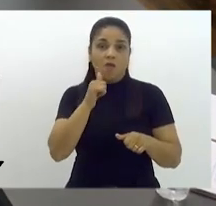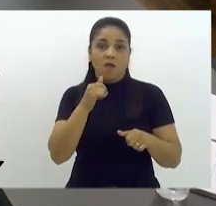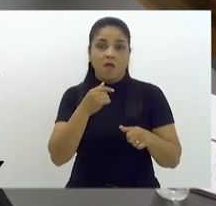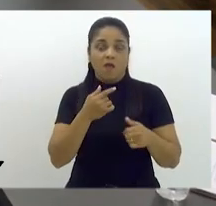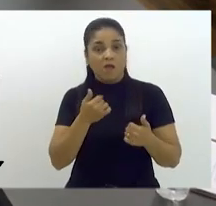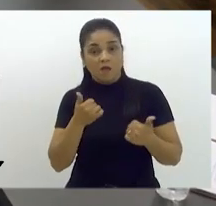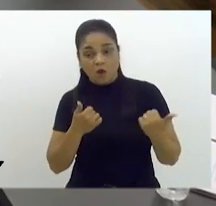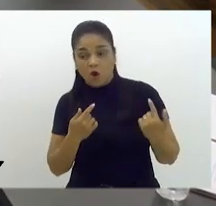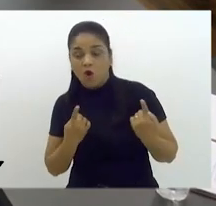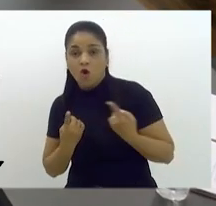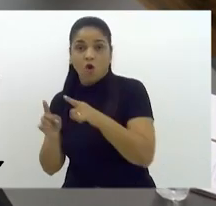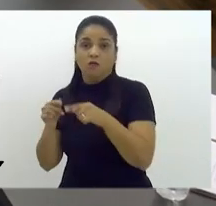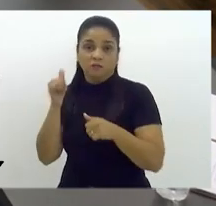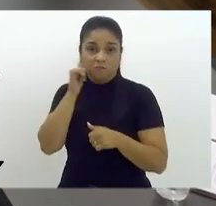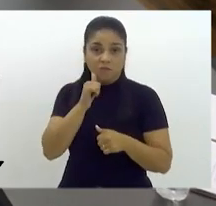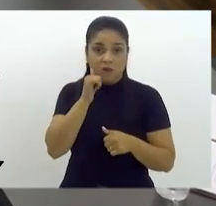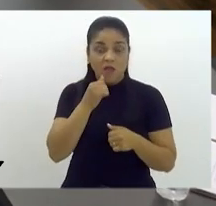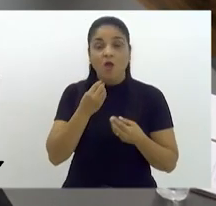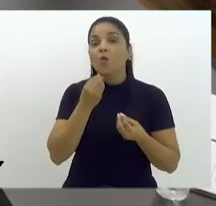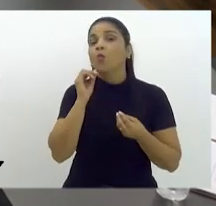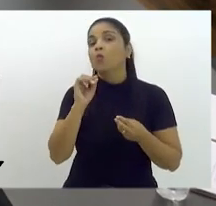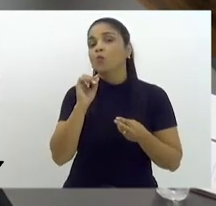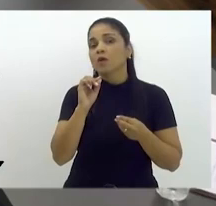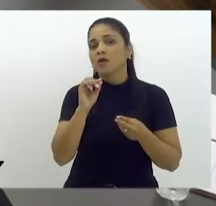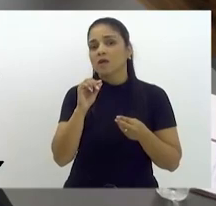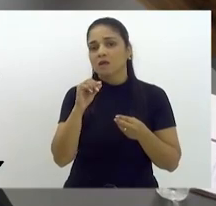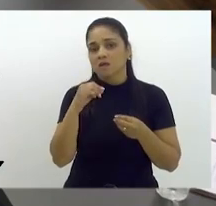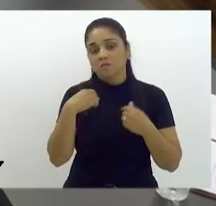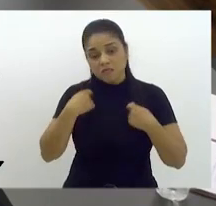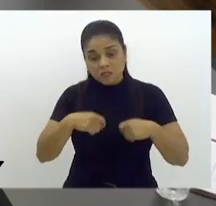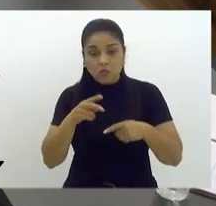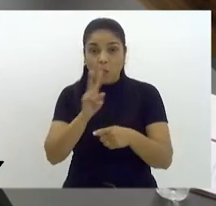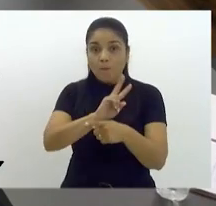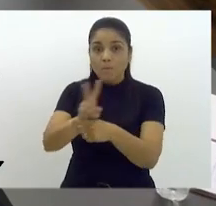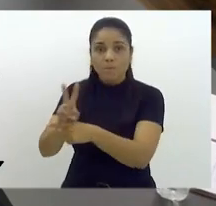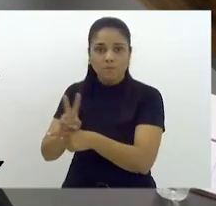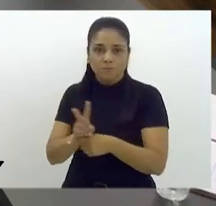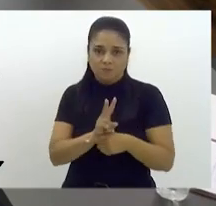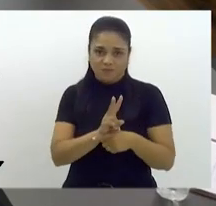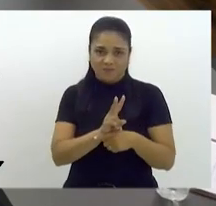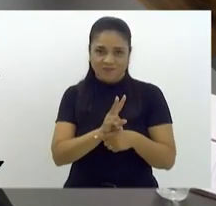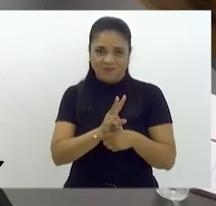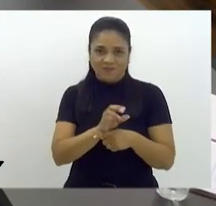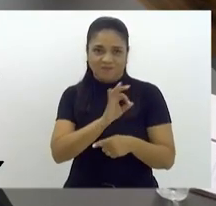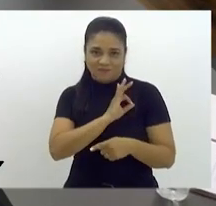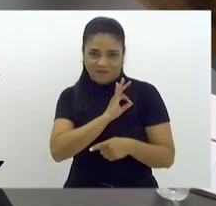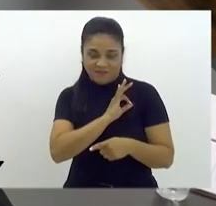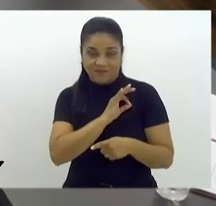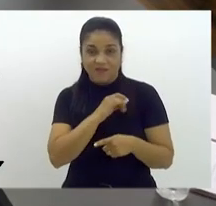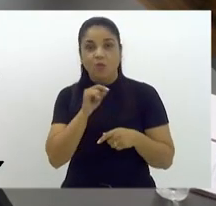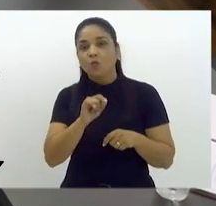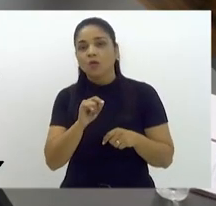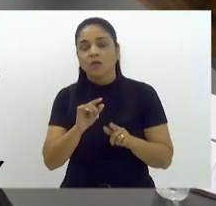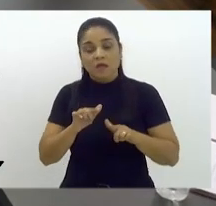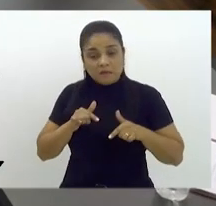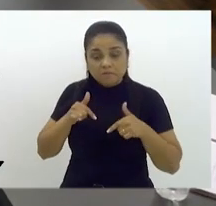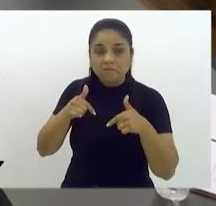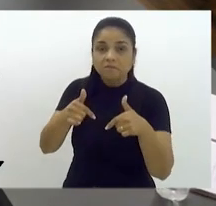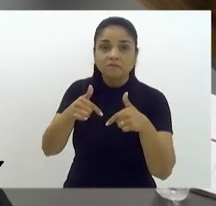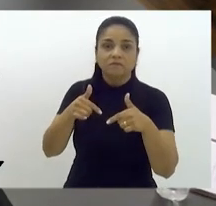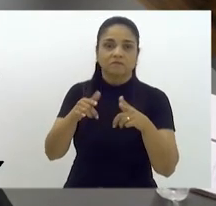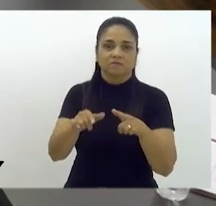que podemos fazer para controlar o que podemos Como podemos preparar nossos policiais para saber se a denúncia é falsa ou não é como podemos